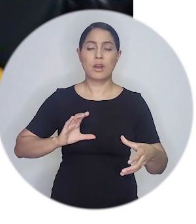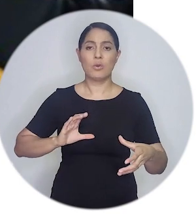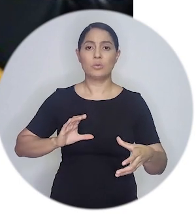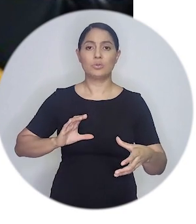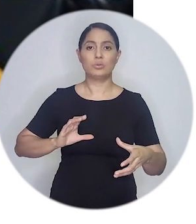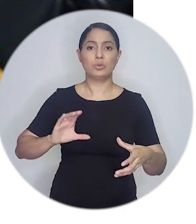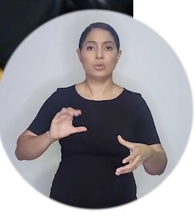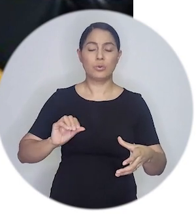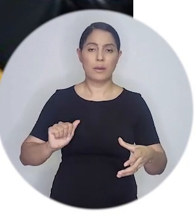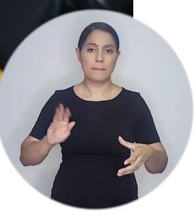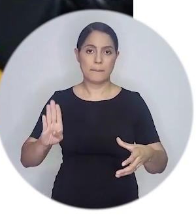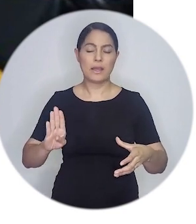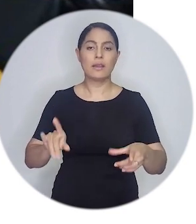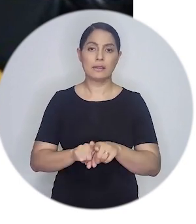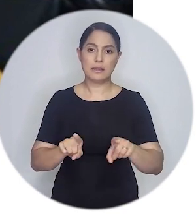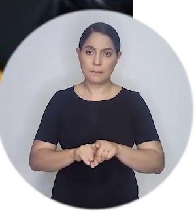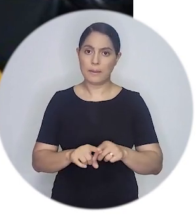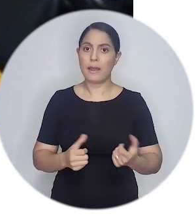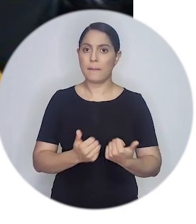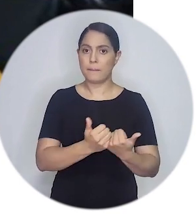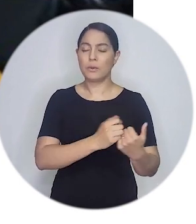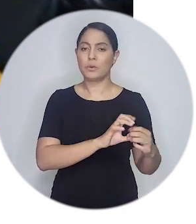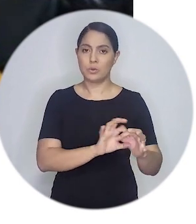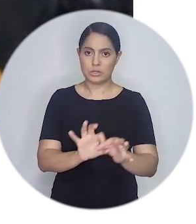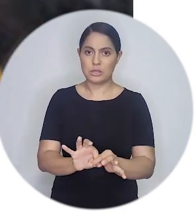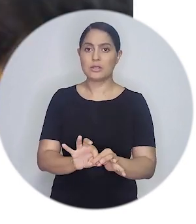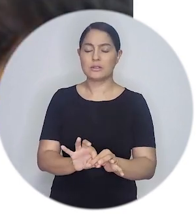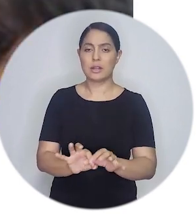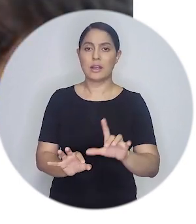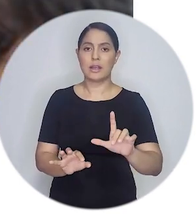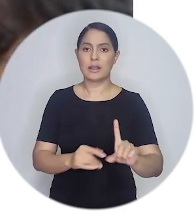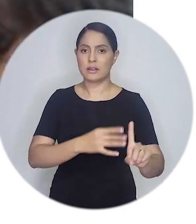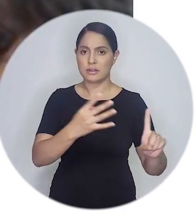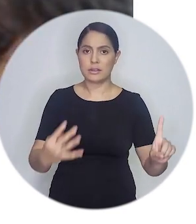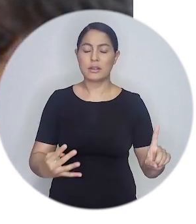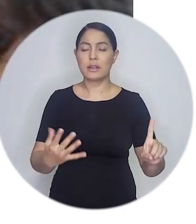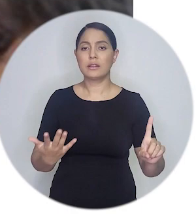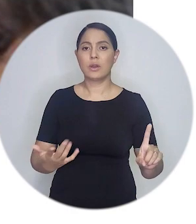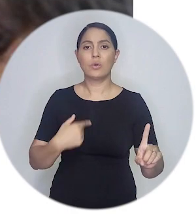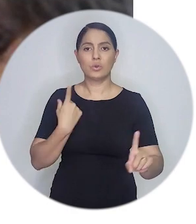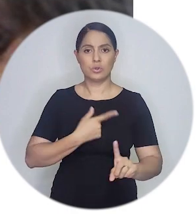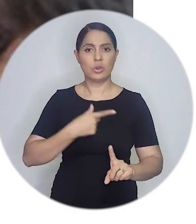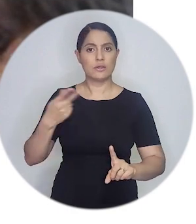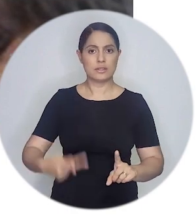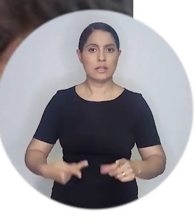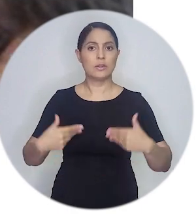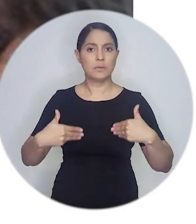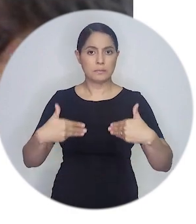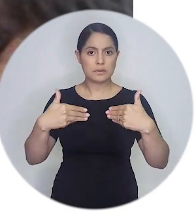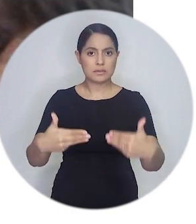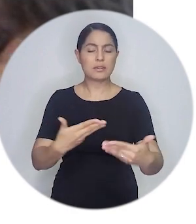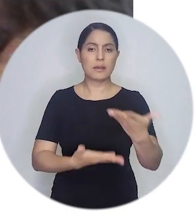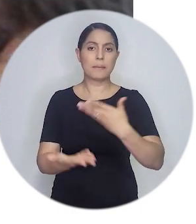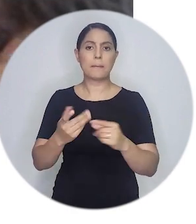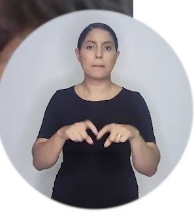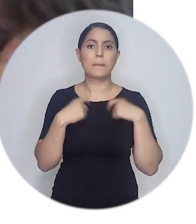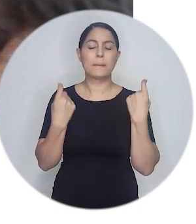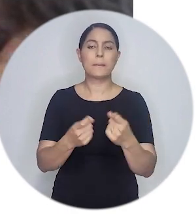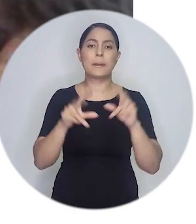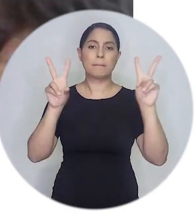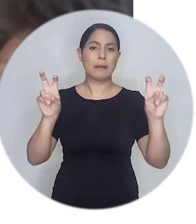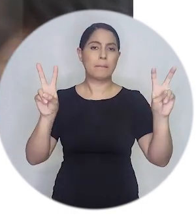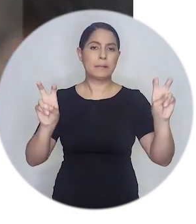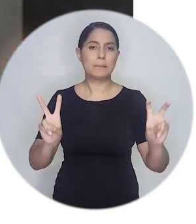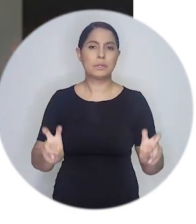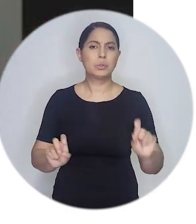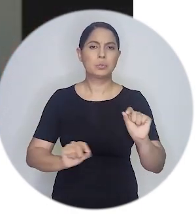Federal, ela tem assento no Conselho Nacional de Direitos das Pessoas LGBTQIA+, que inclusive estou aqui no Ministério, em reunião nesse